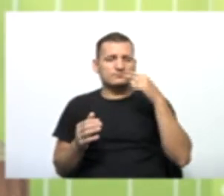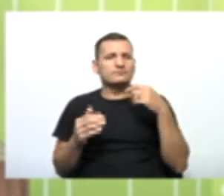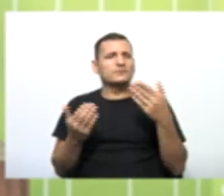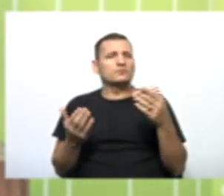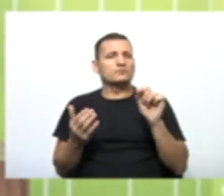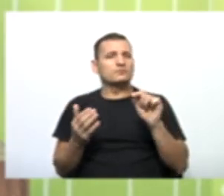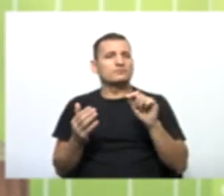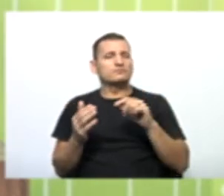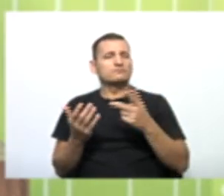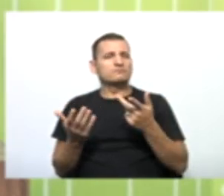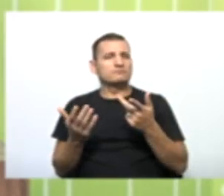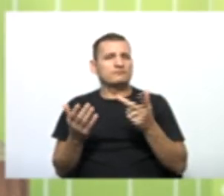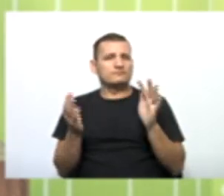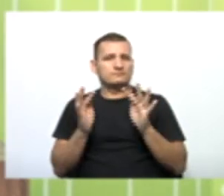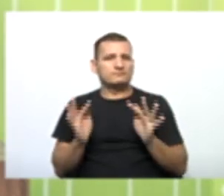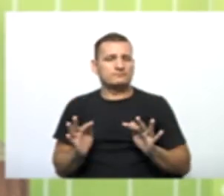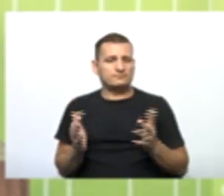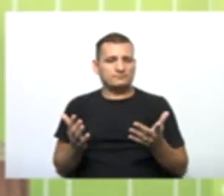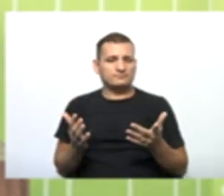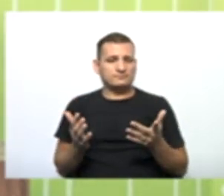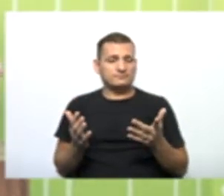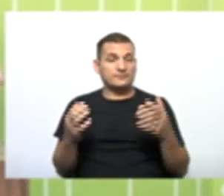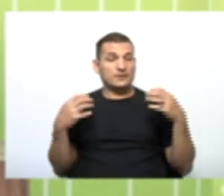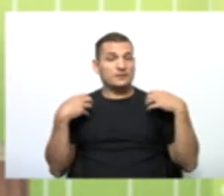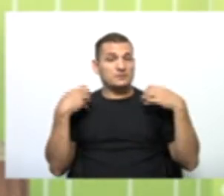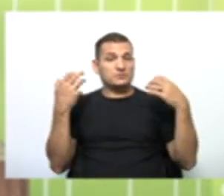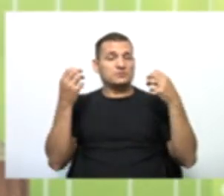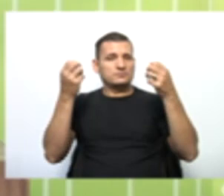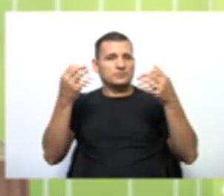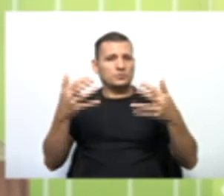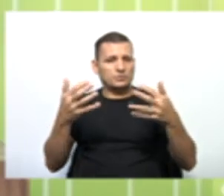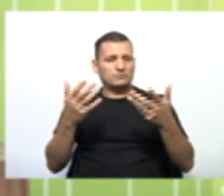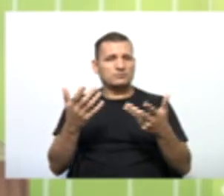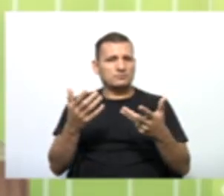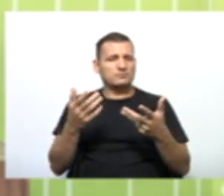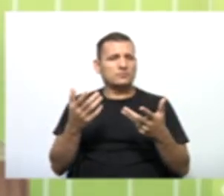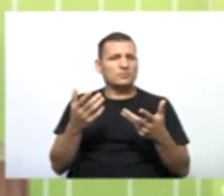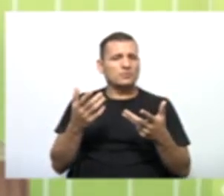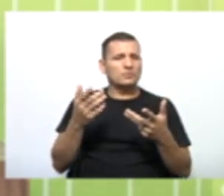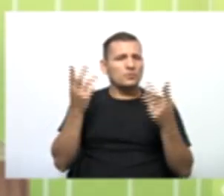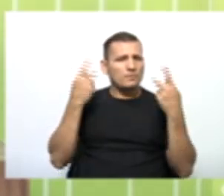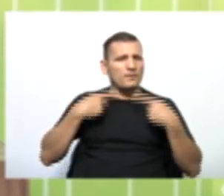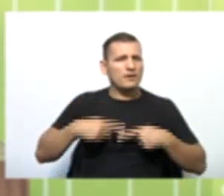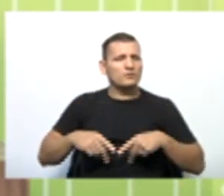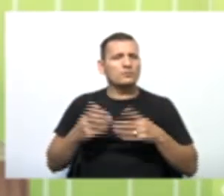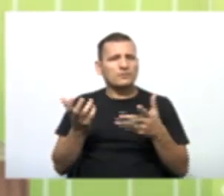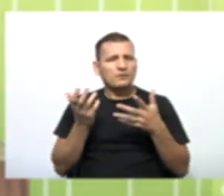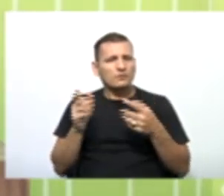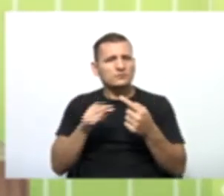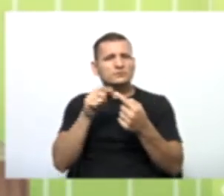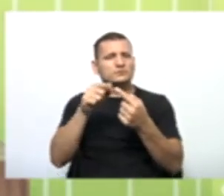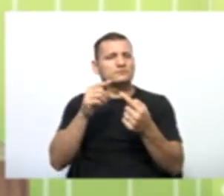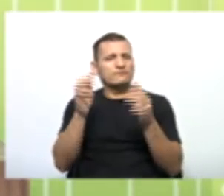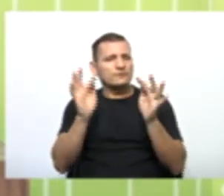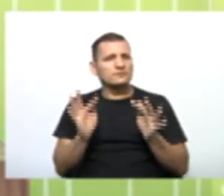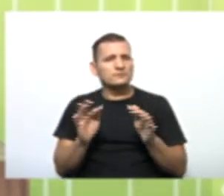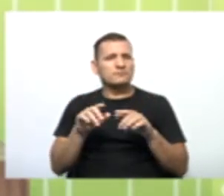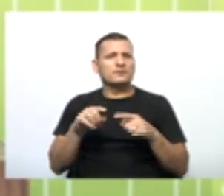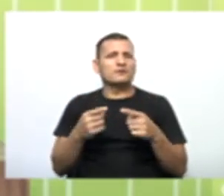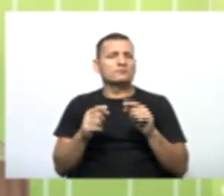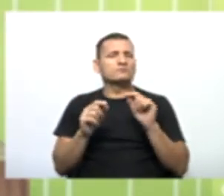a felicidade? Já que Aristóteles diz que o ser humano busca ser feliz, o que é a felicidade em